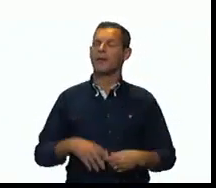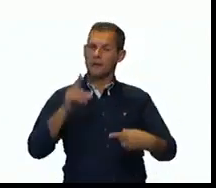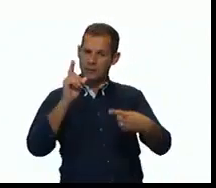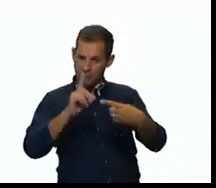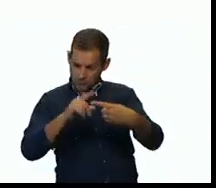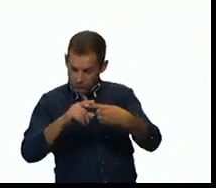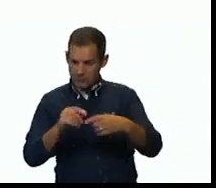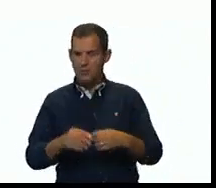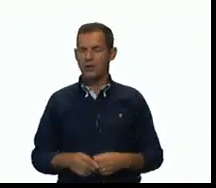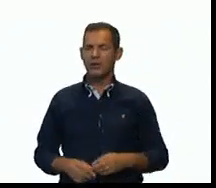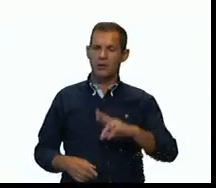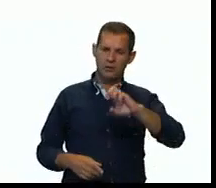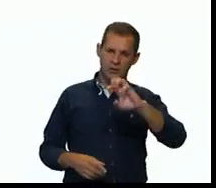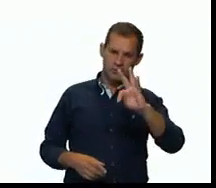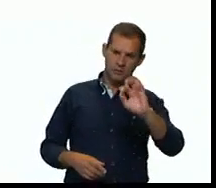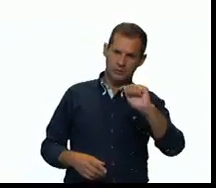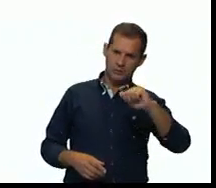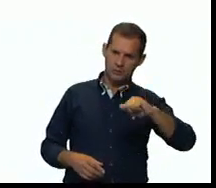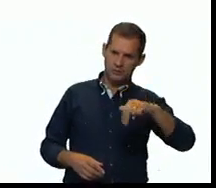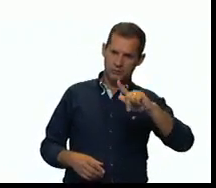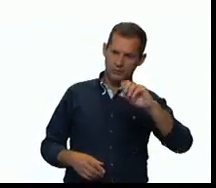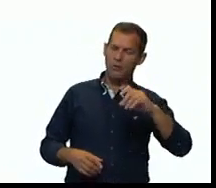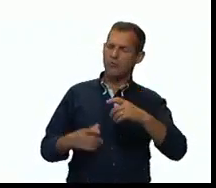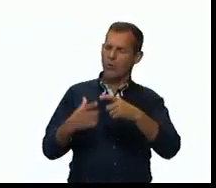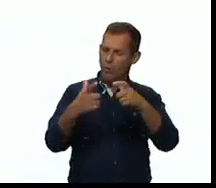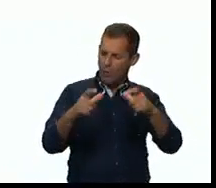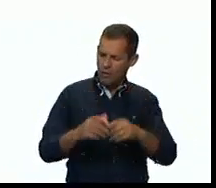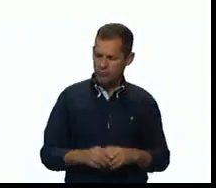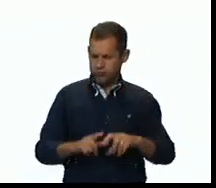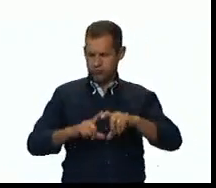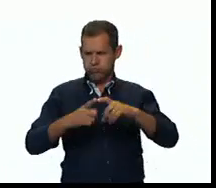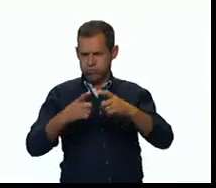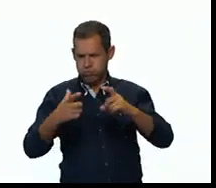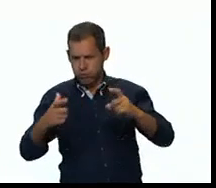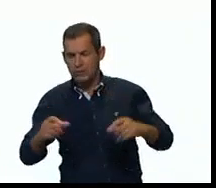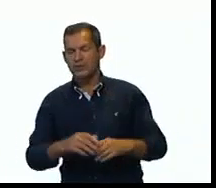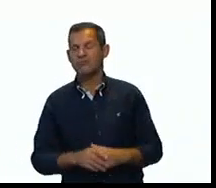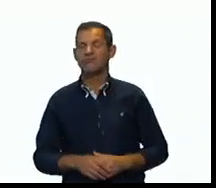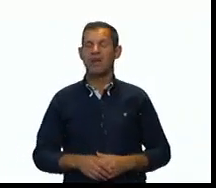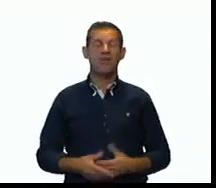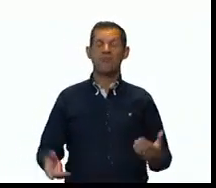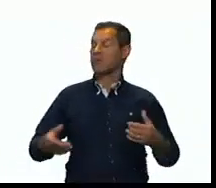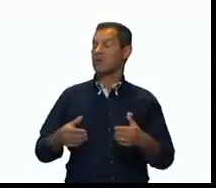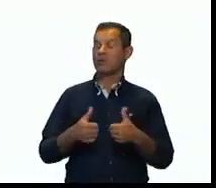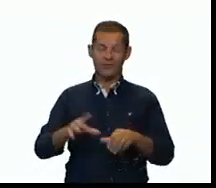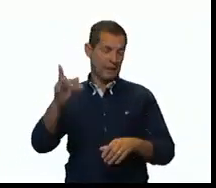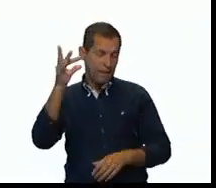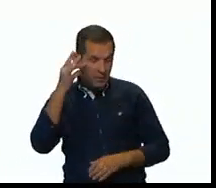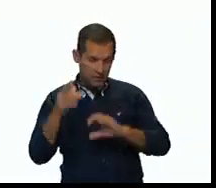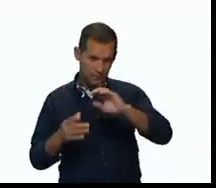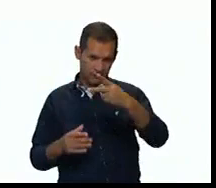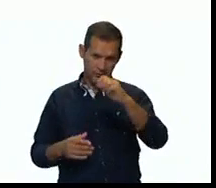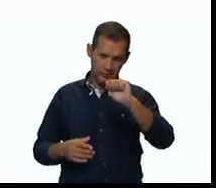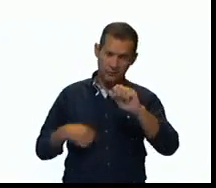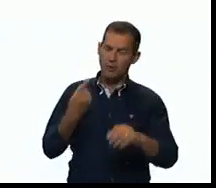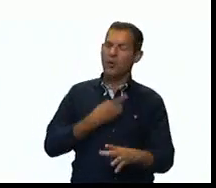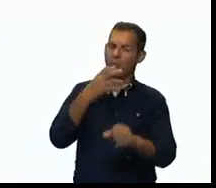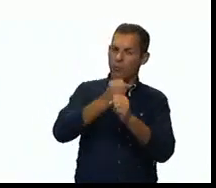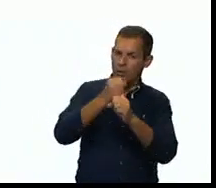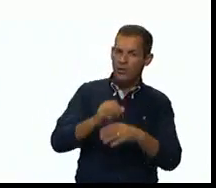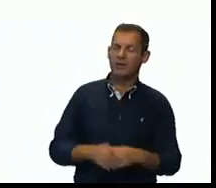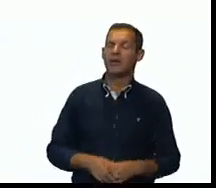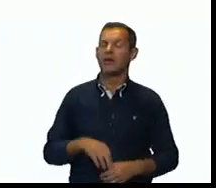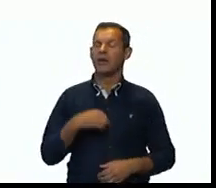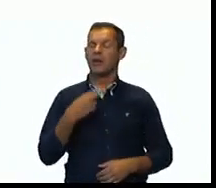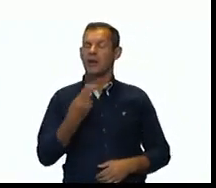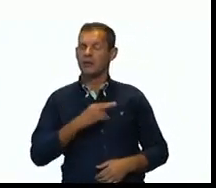primeiro retângulo, observe que uma grande área, né, que não pertence à chapa, nós iremos calculá-la.